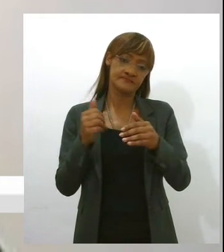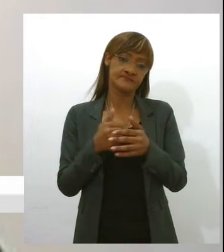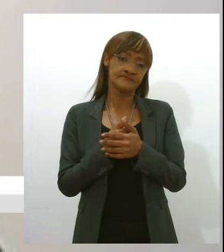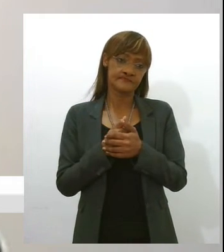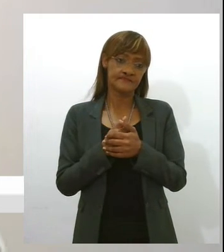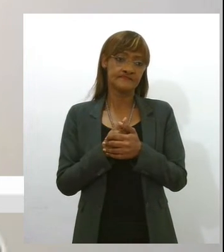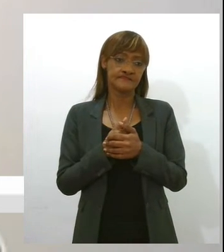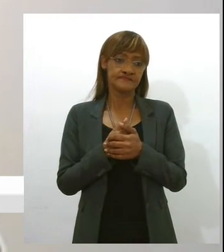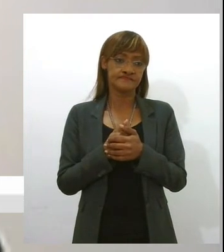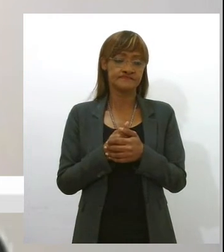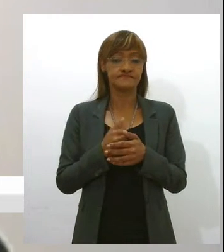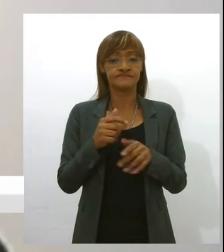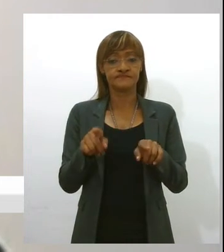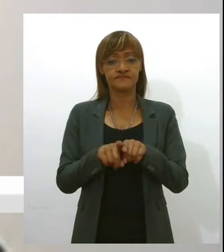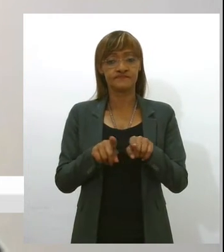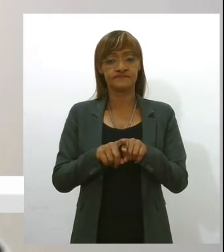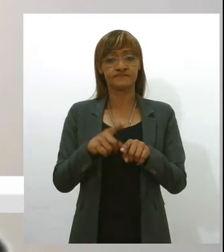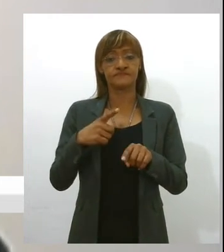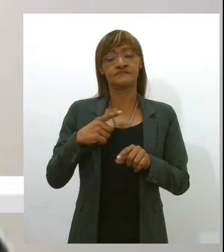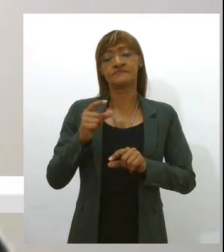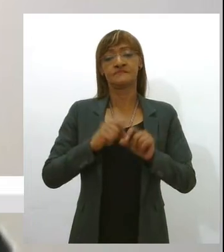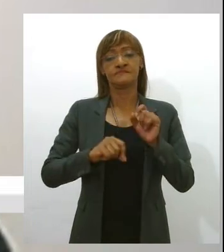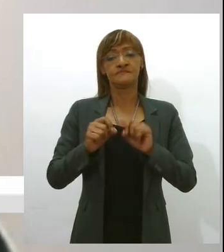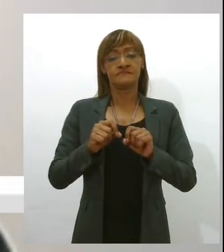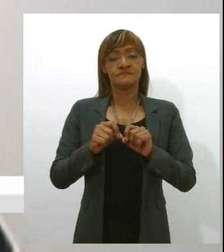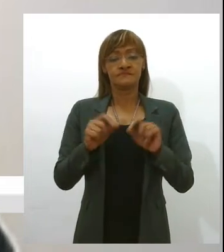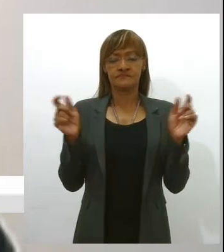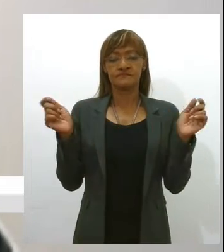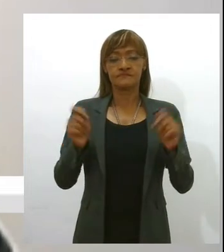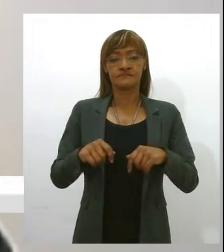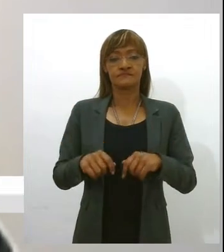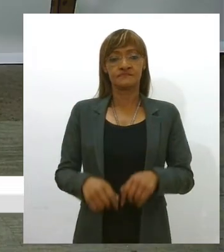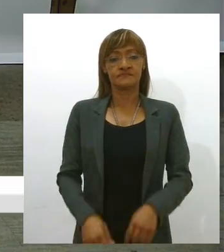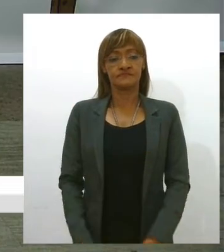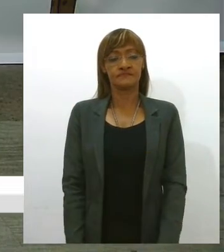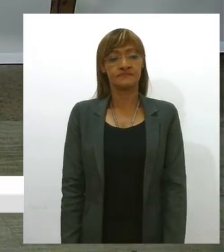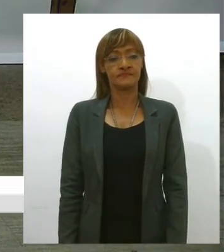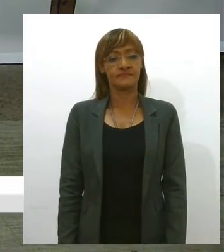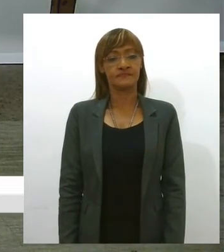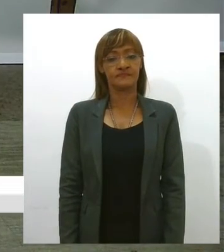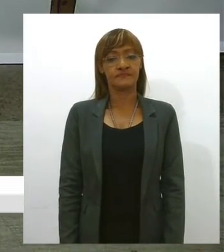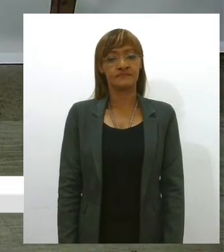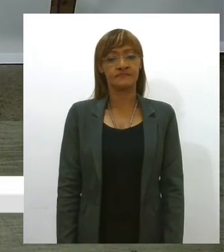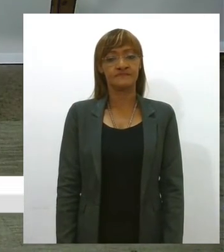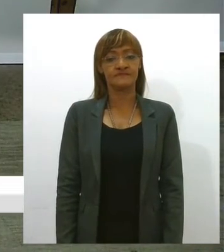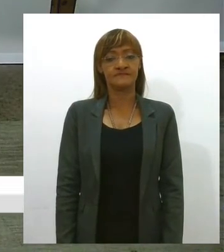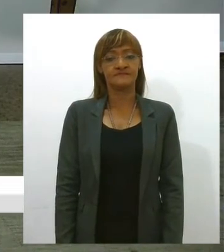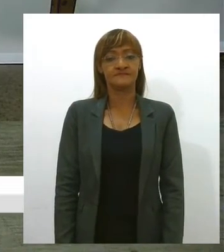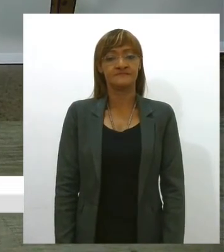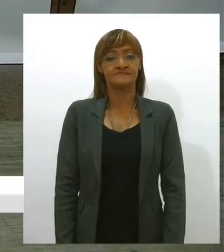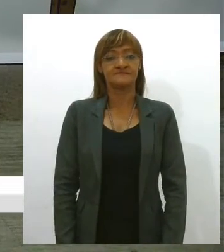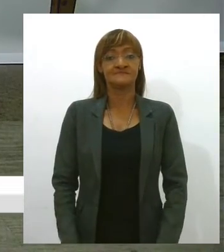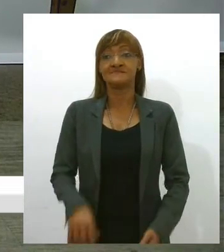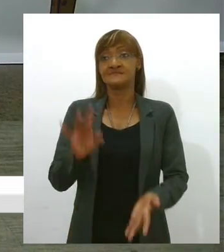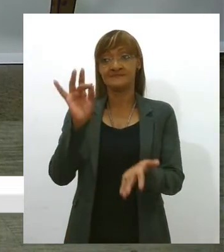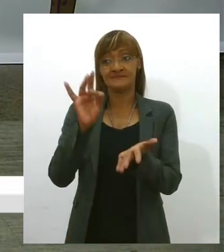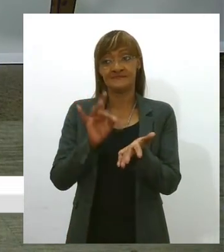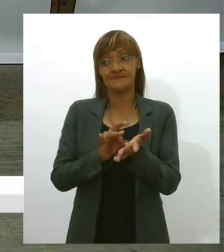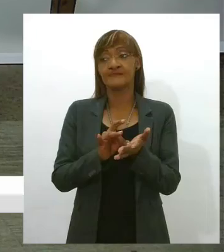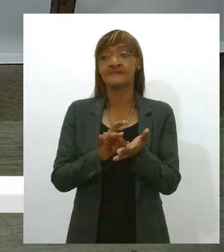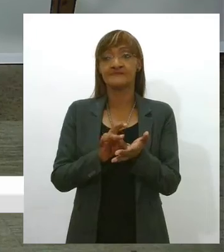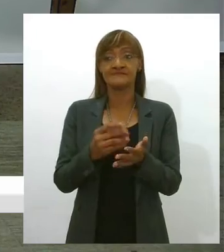assim, mas que isso é possível também. É, afinal de contas, é realidade, né? Ainda é a